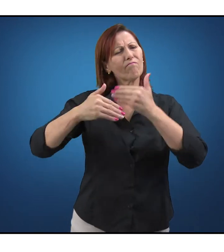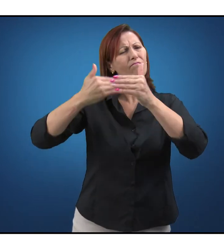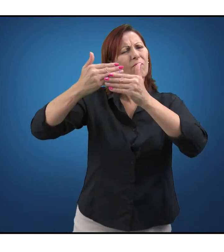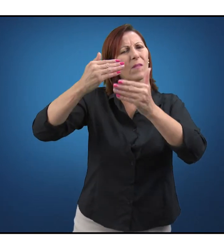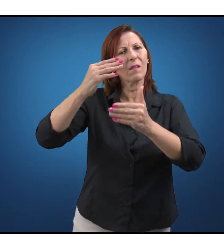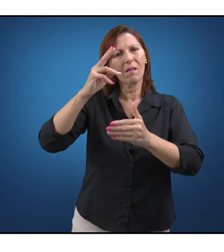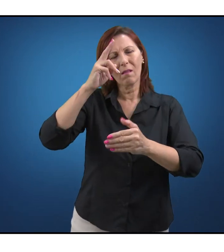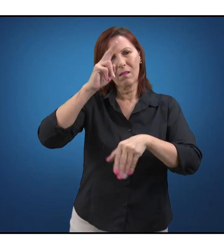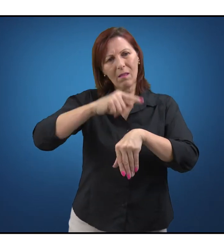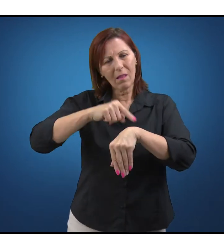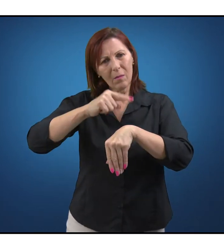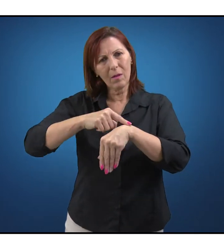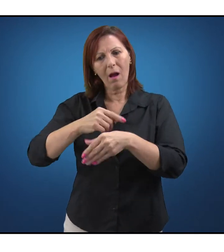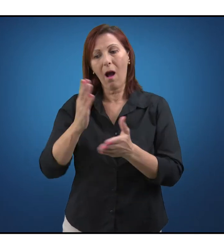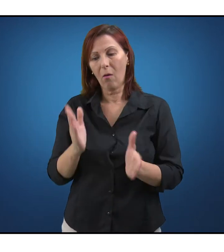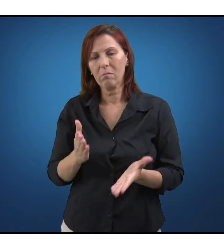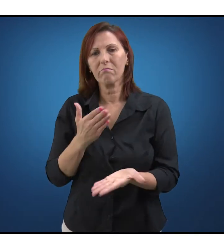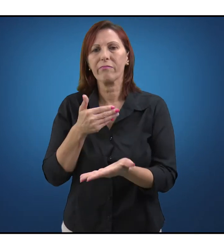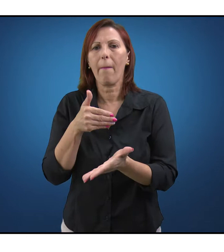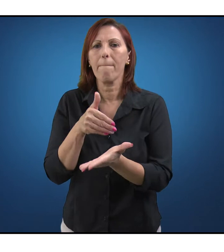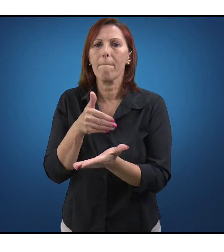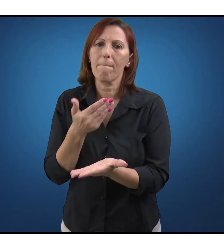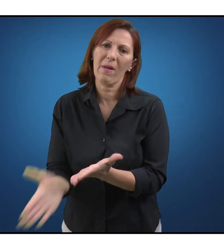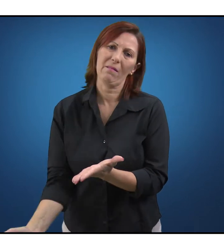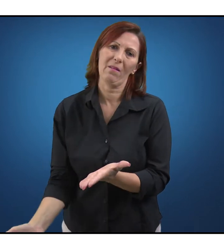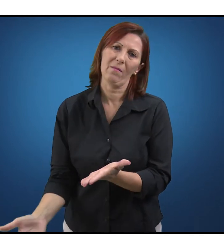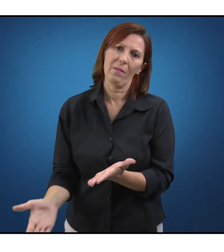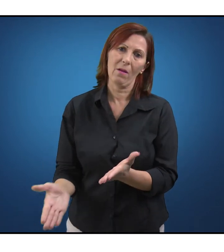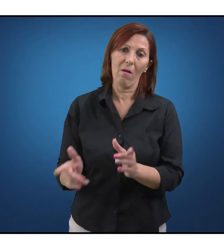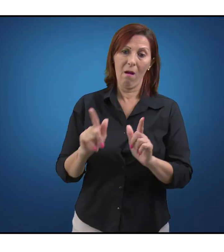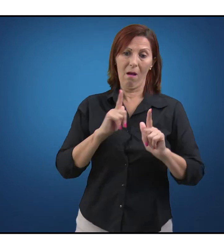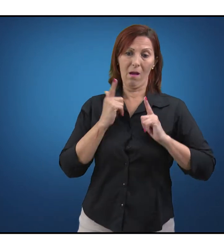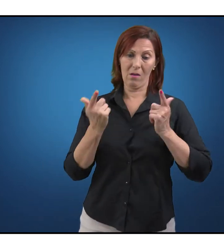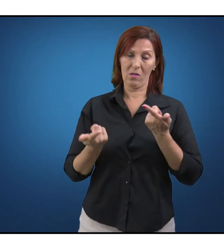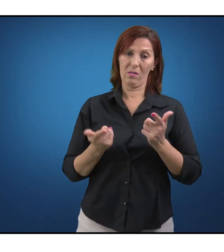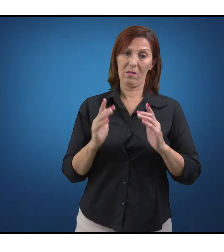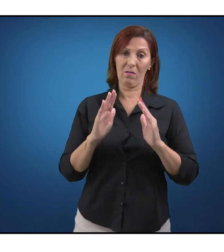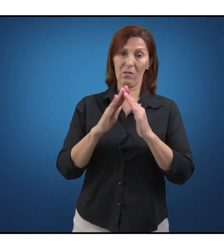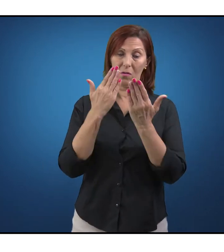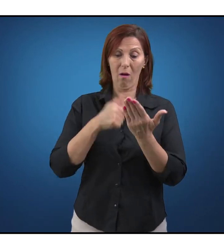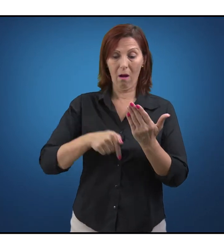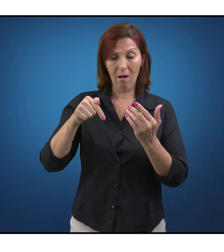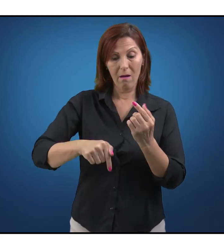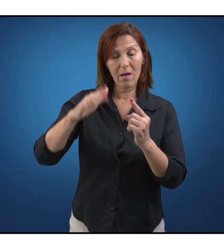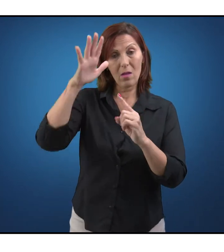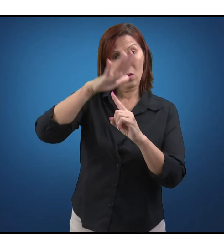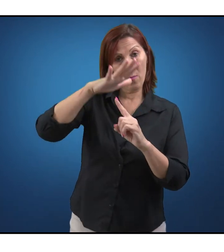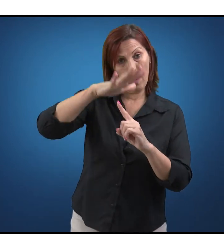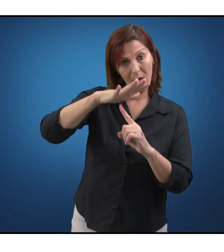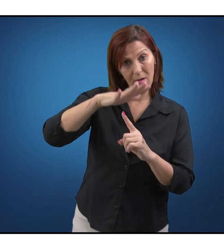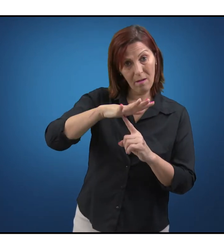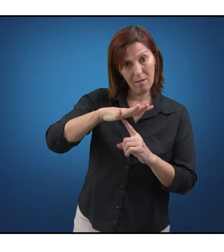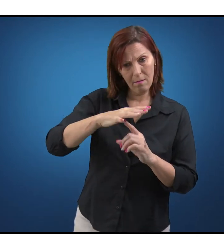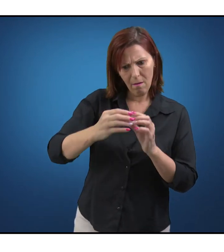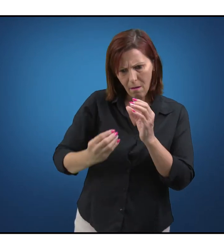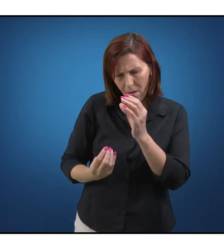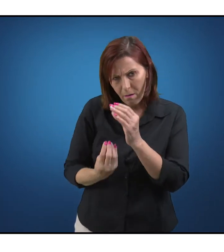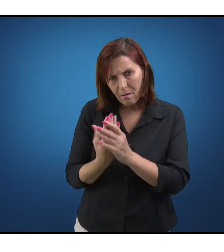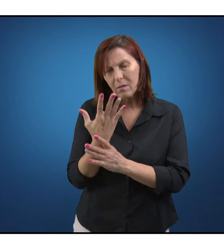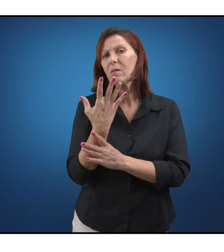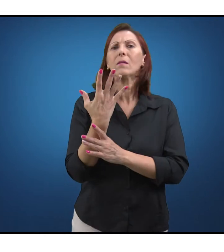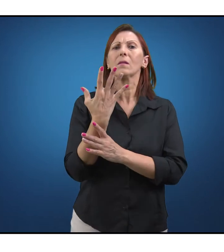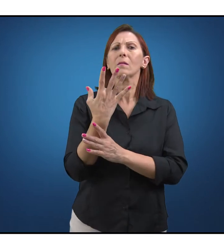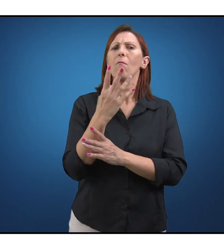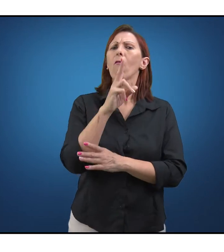e agora está perdendo. Então, a gestão escolar aqui no Paraná, ela aflora com uma